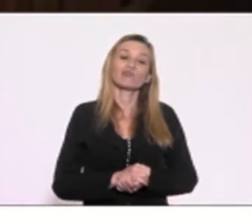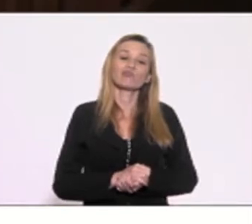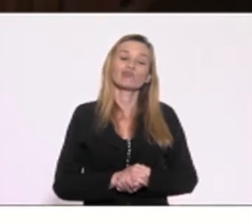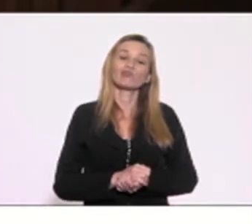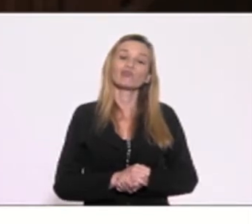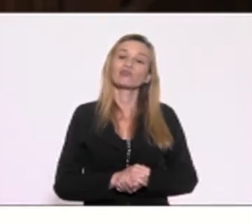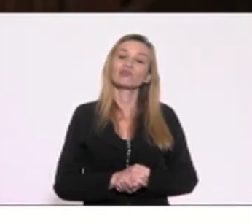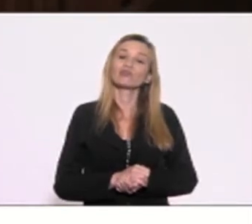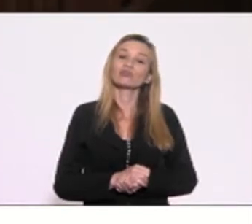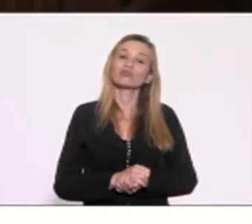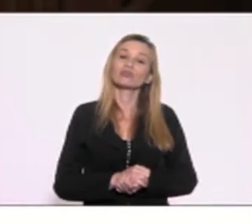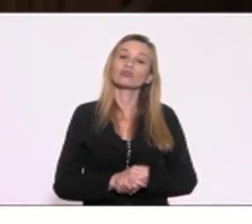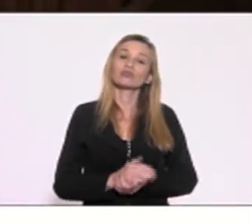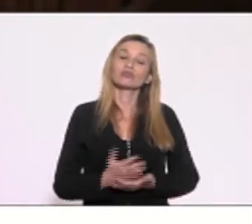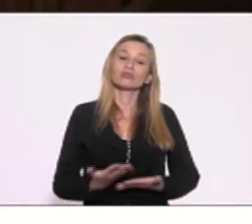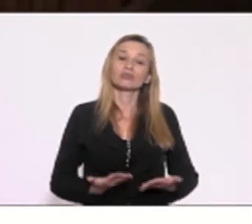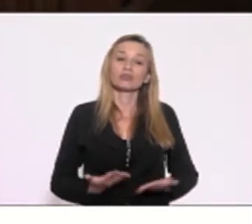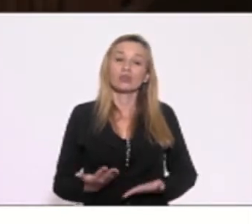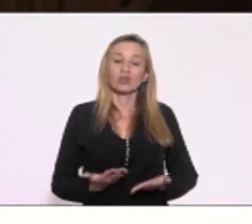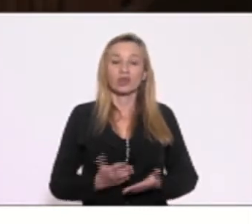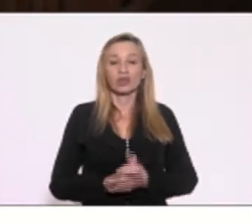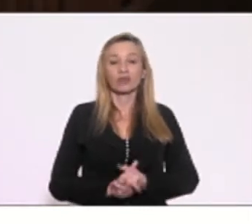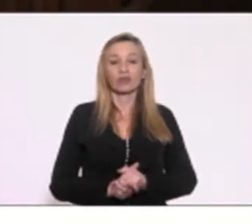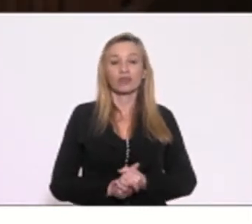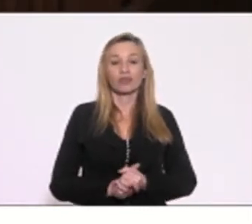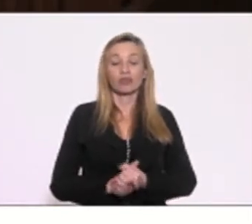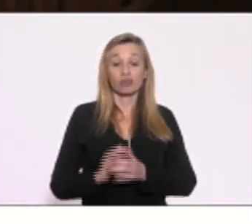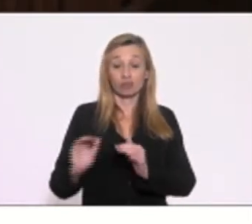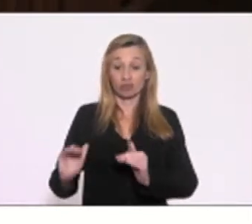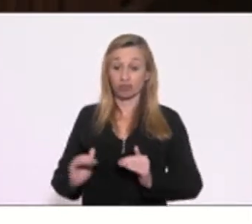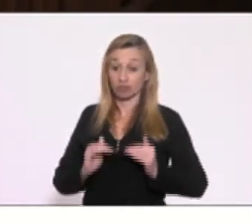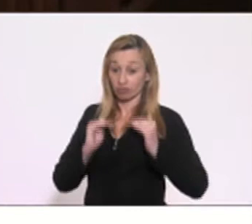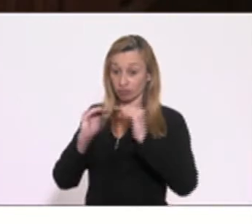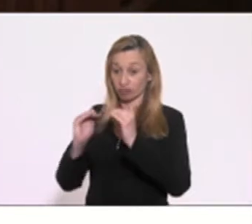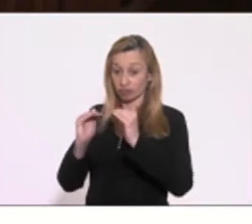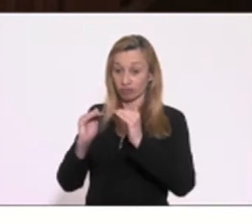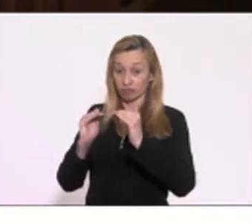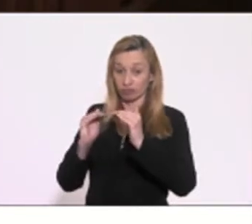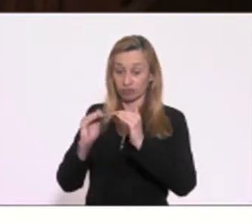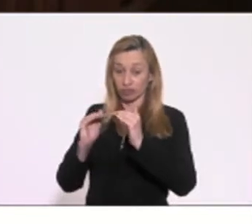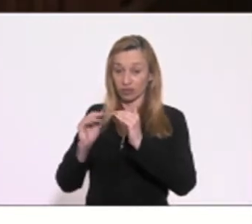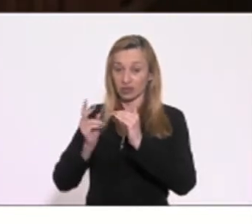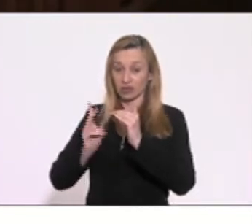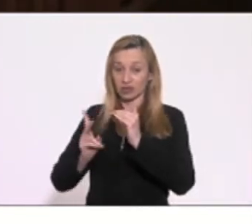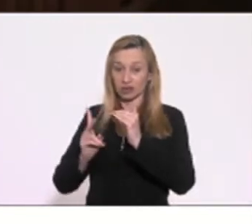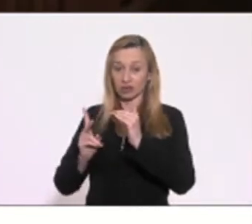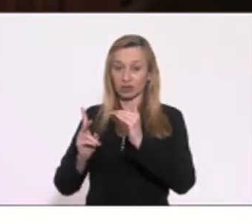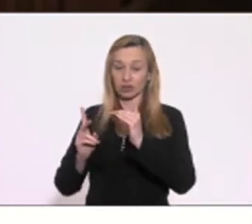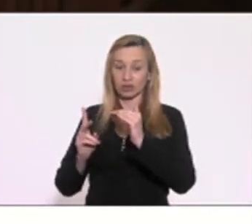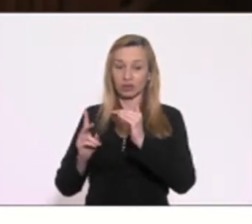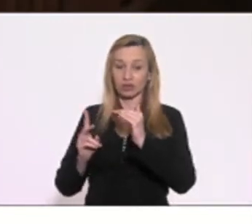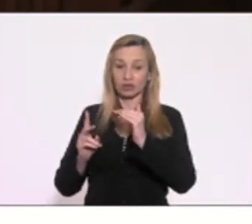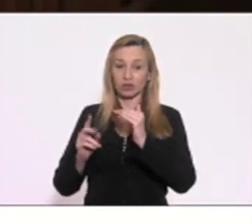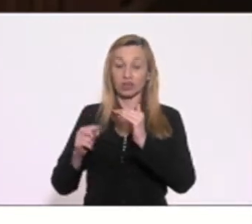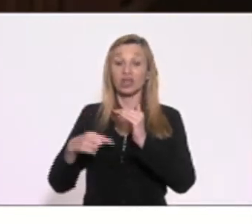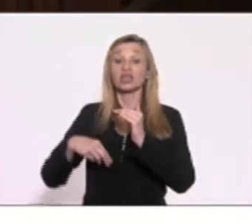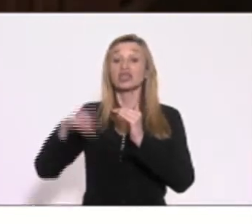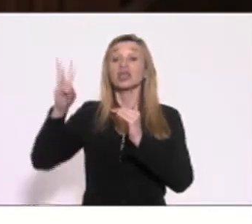vão servir para ficar muito em cima dos opositores, e